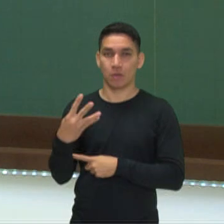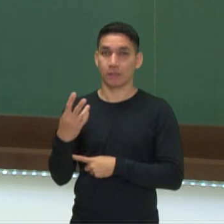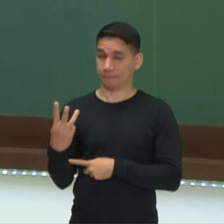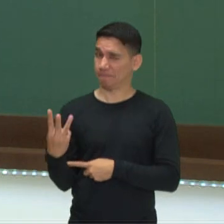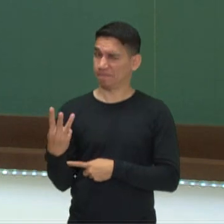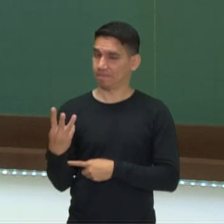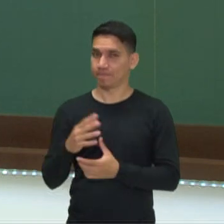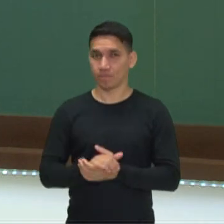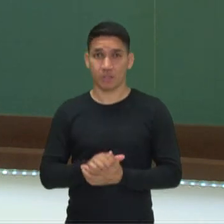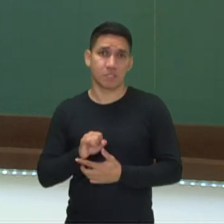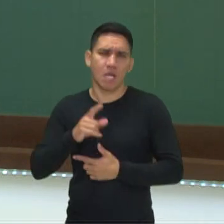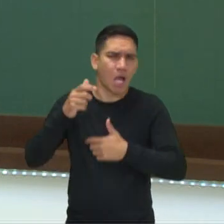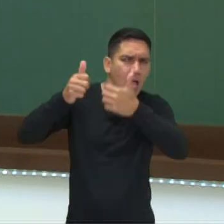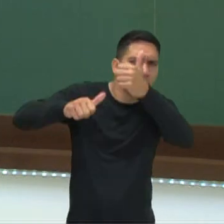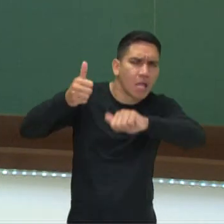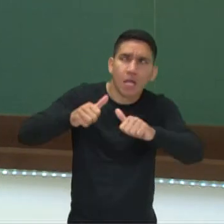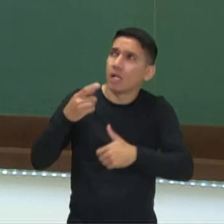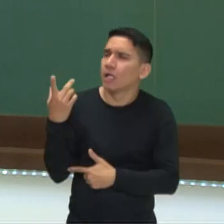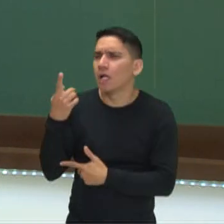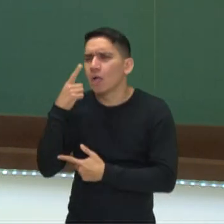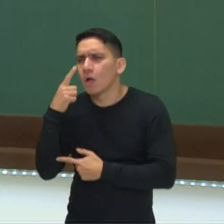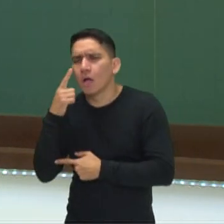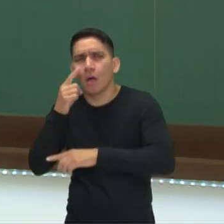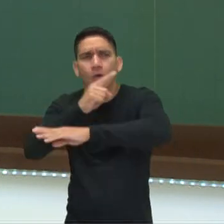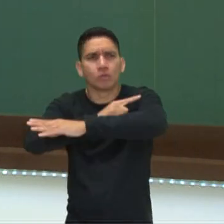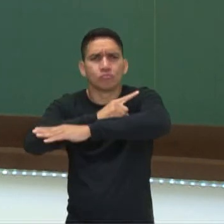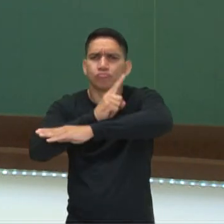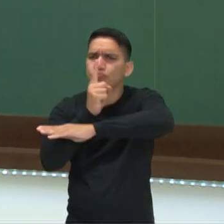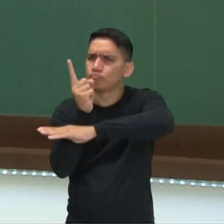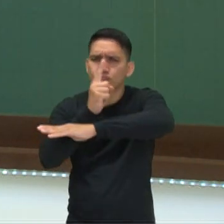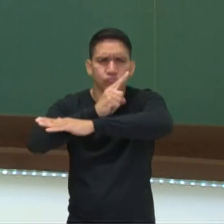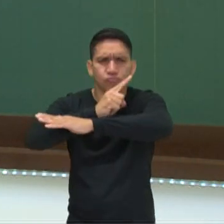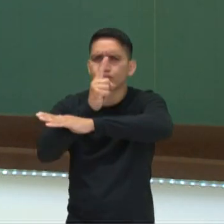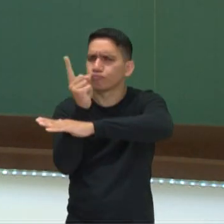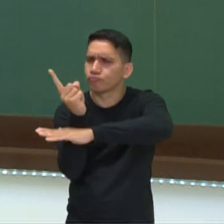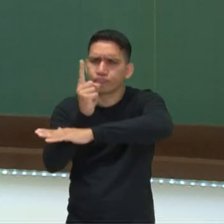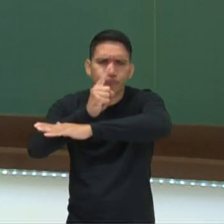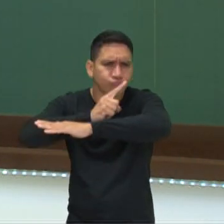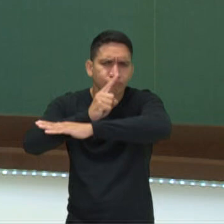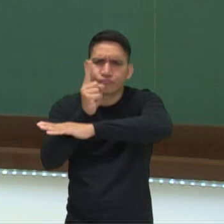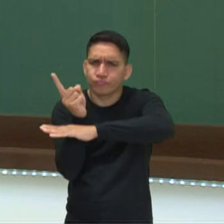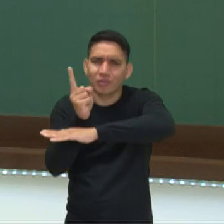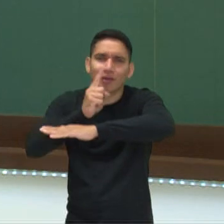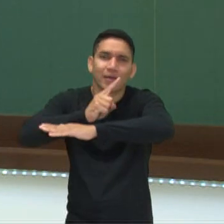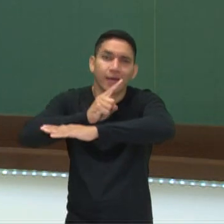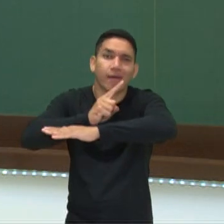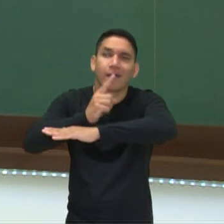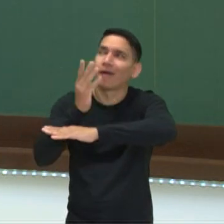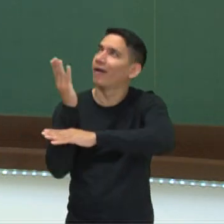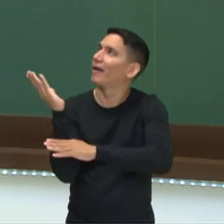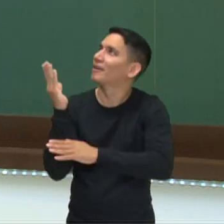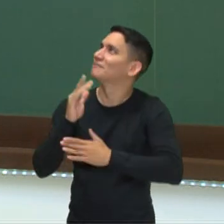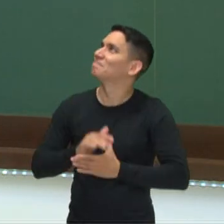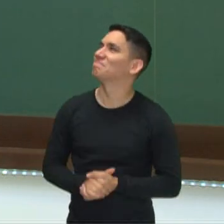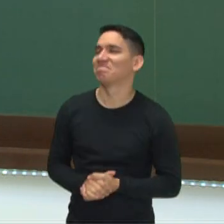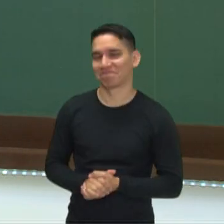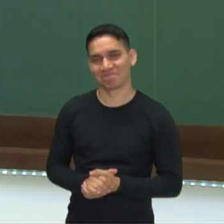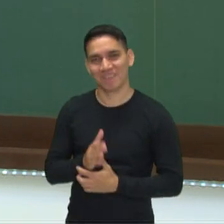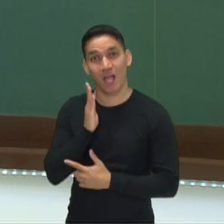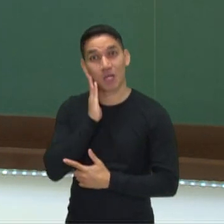20,43. Se for pra gente analisar ela, né, tá aqui a tabelinha, 20,43 tá aqui, ó, tá